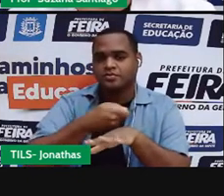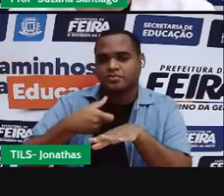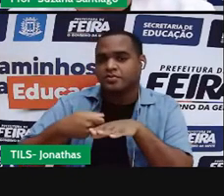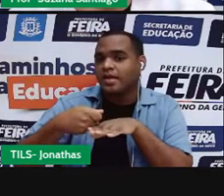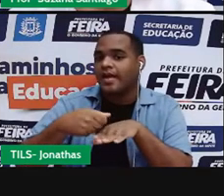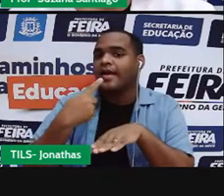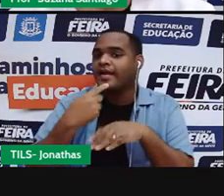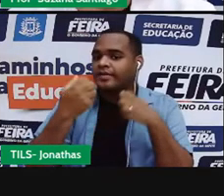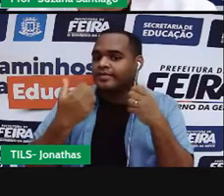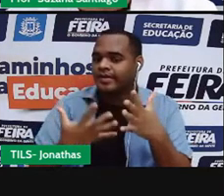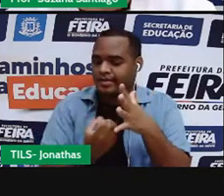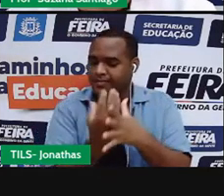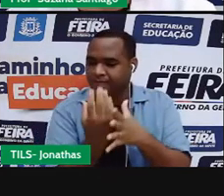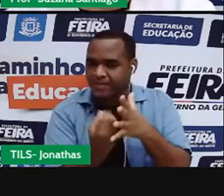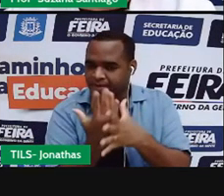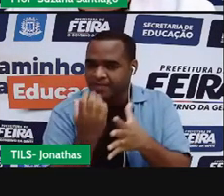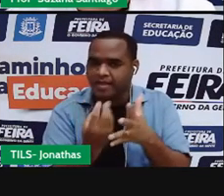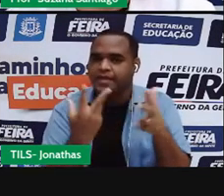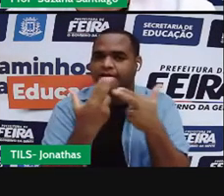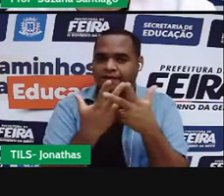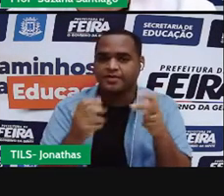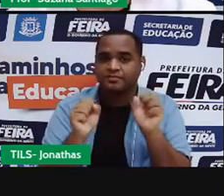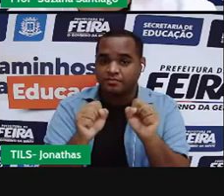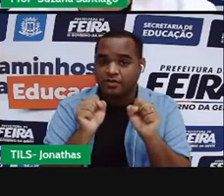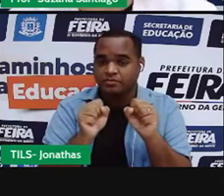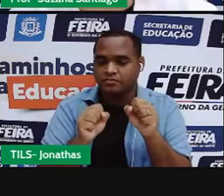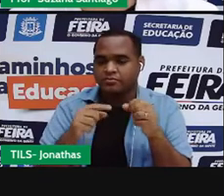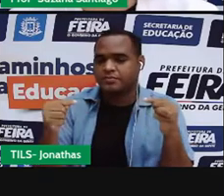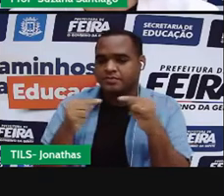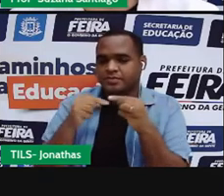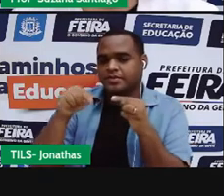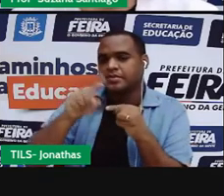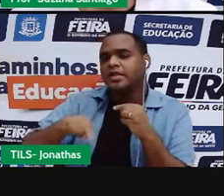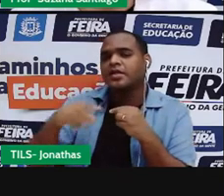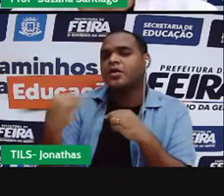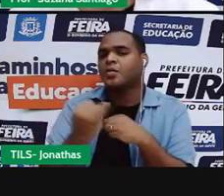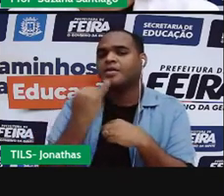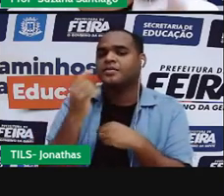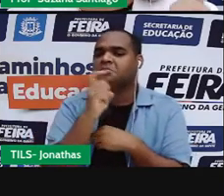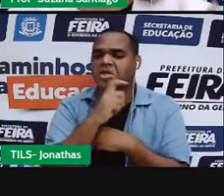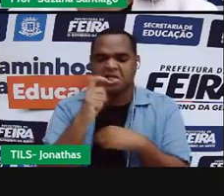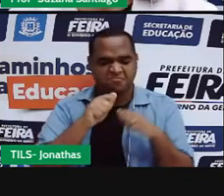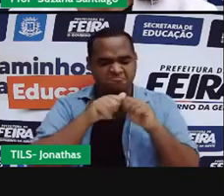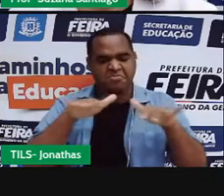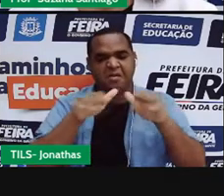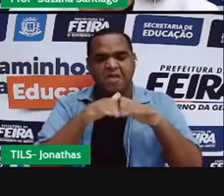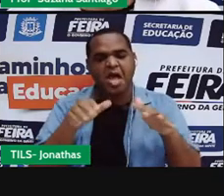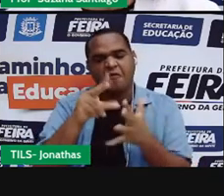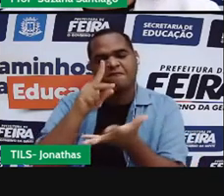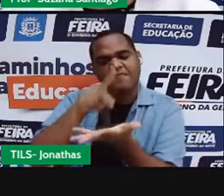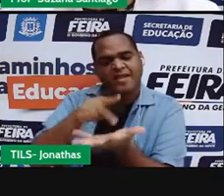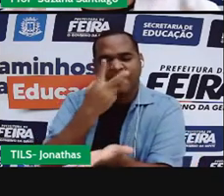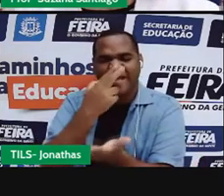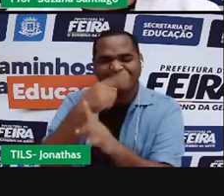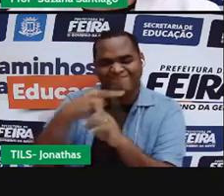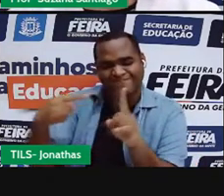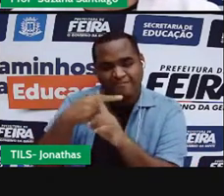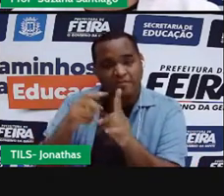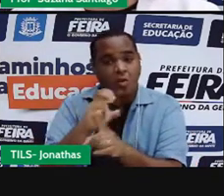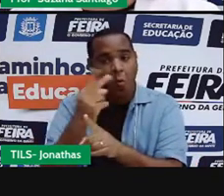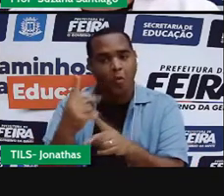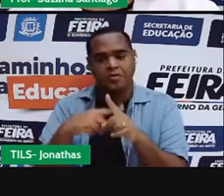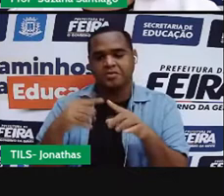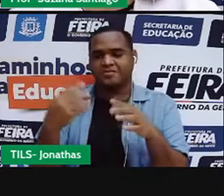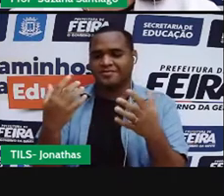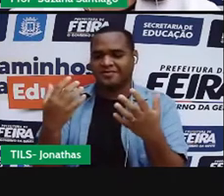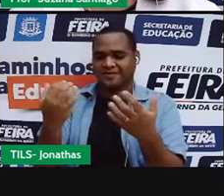são criadas de propósito para passar uma mentira, uma inverdade. Elas pegam informações